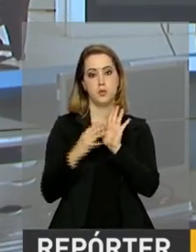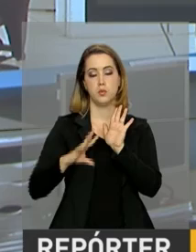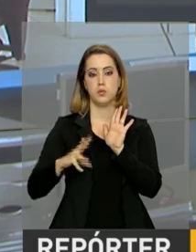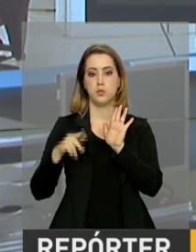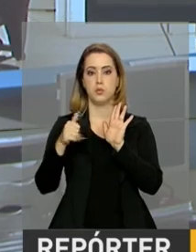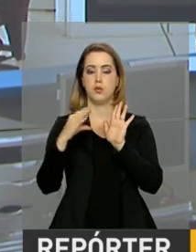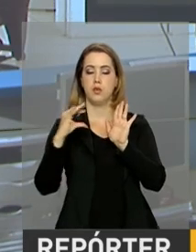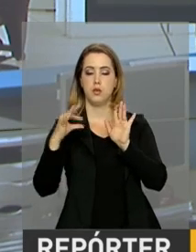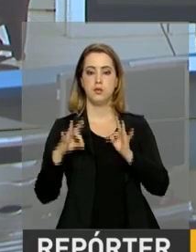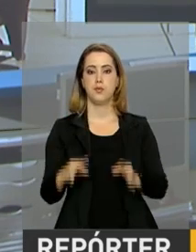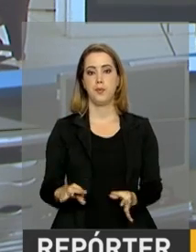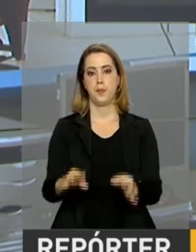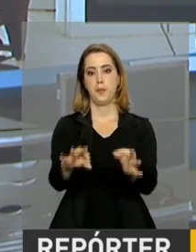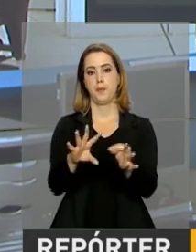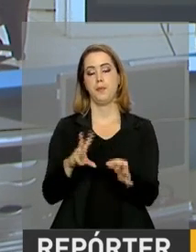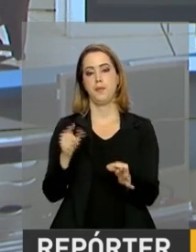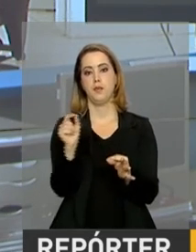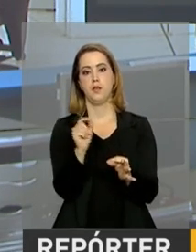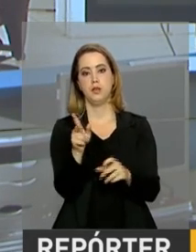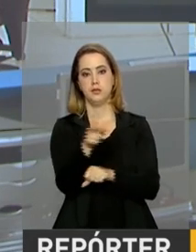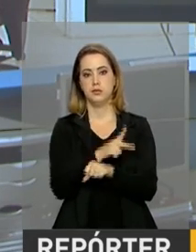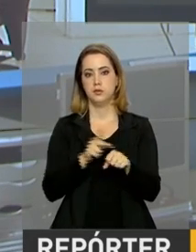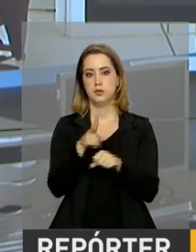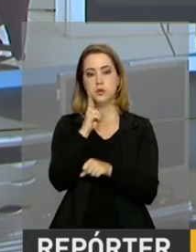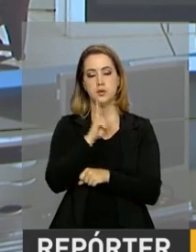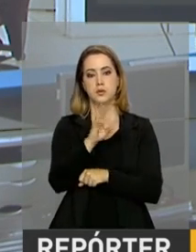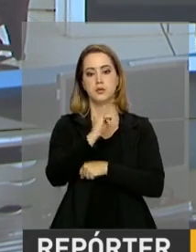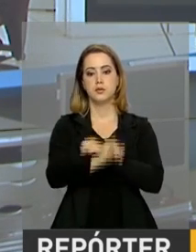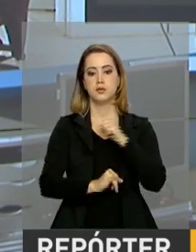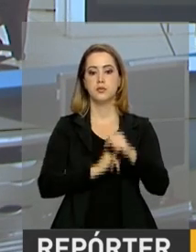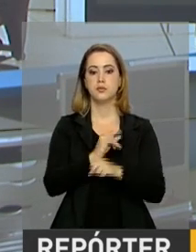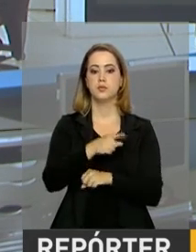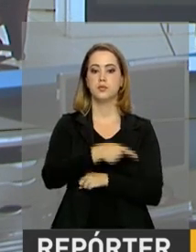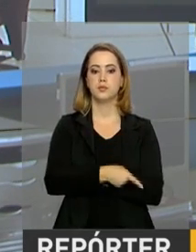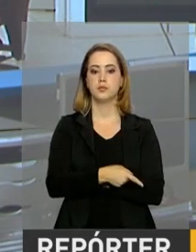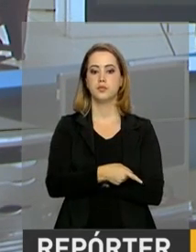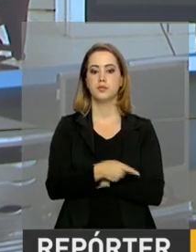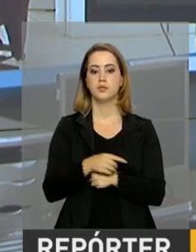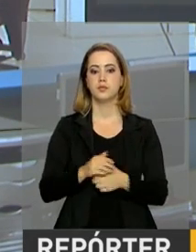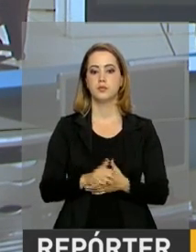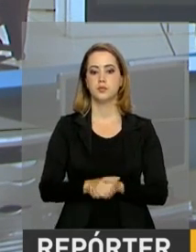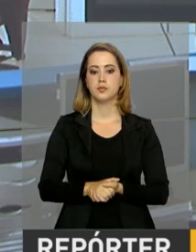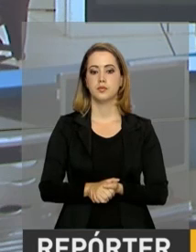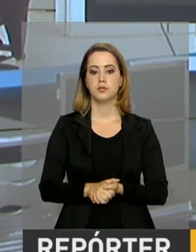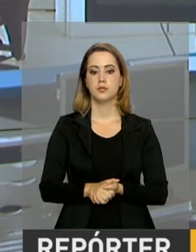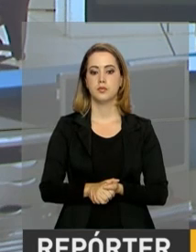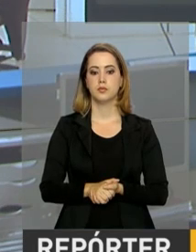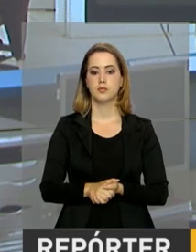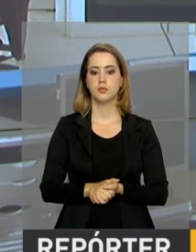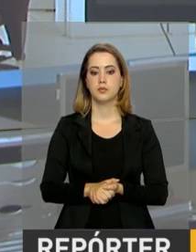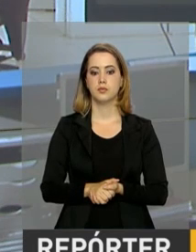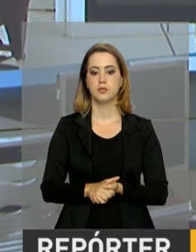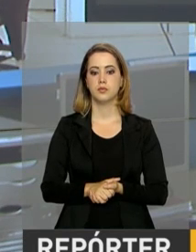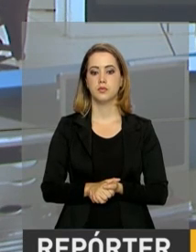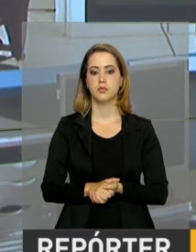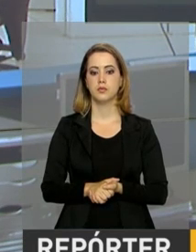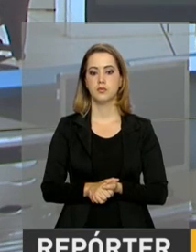de ciência e tecnologia em todo o país você encontra na internet no endereço está aí na sua tela